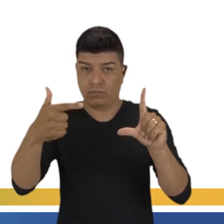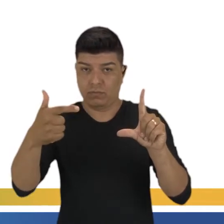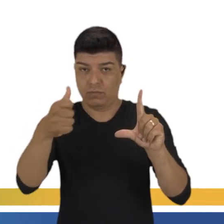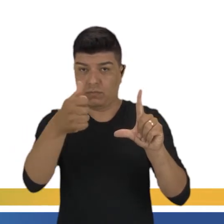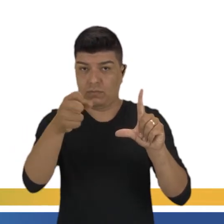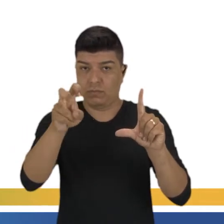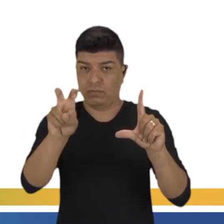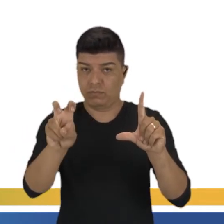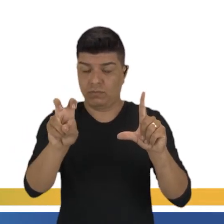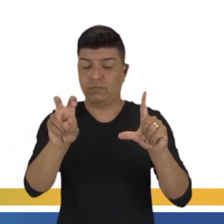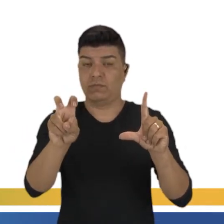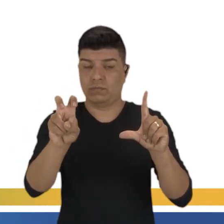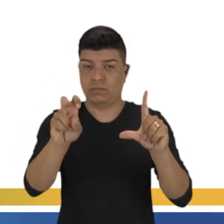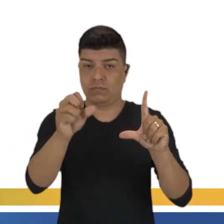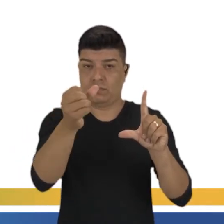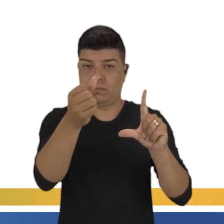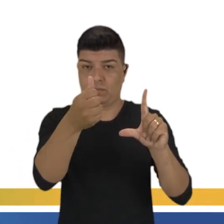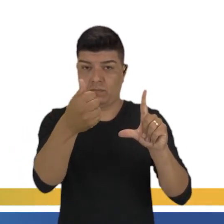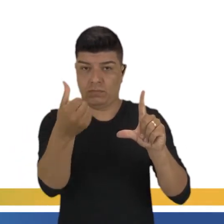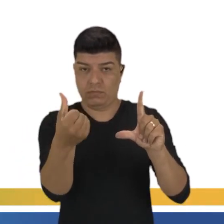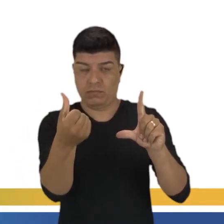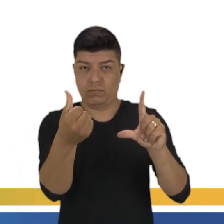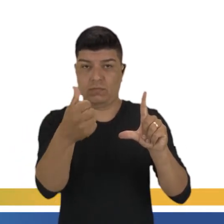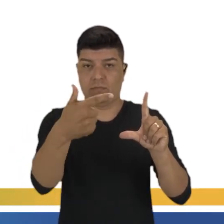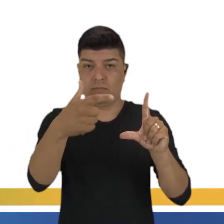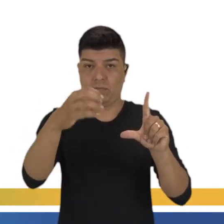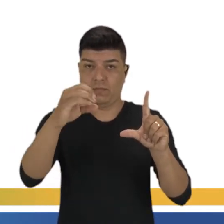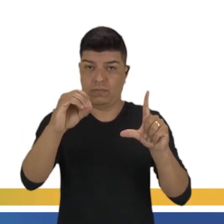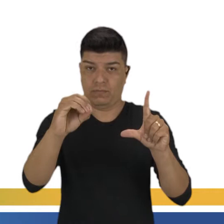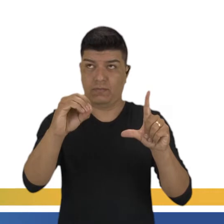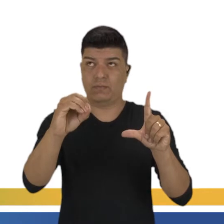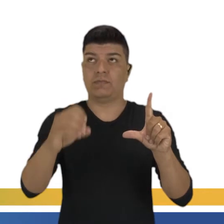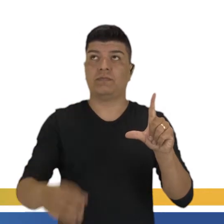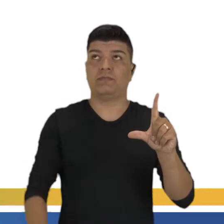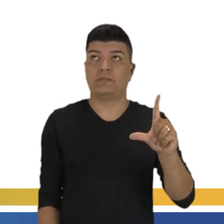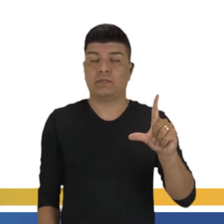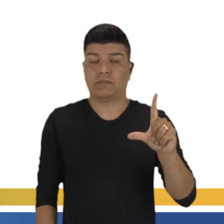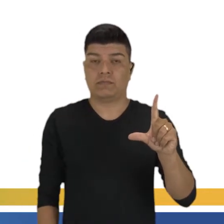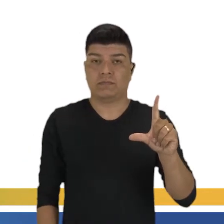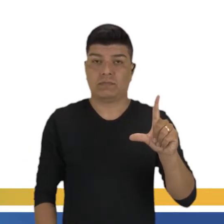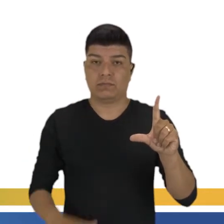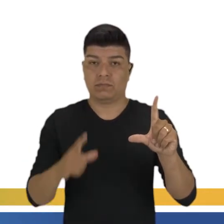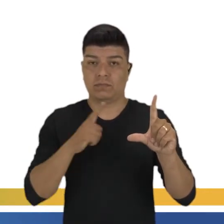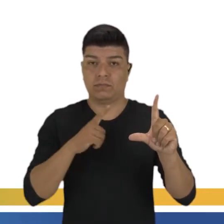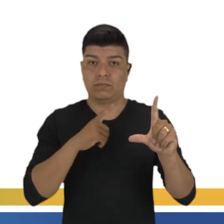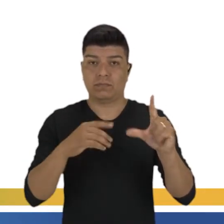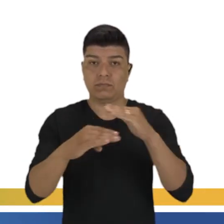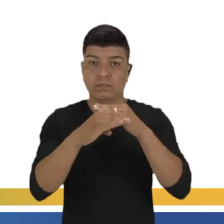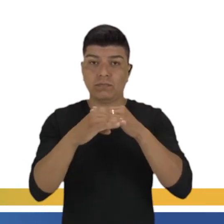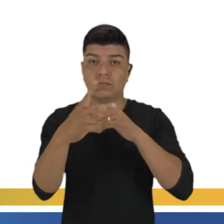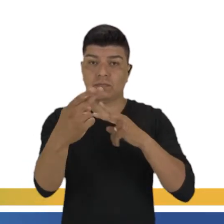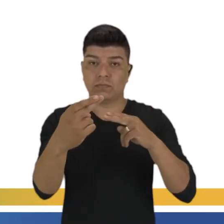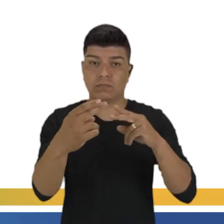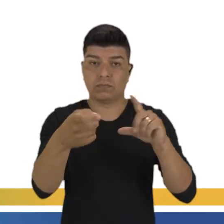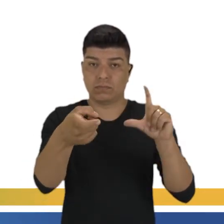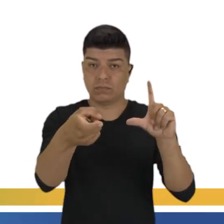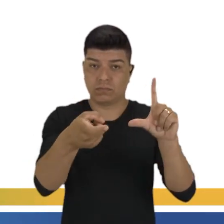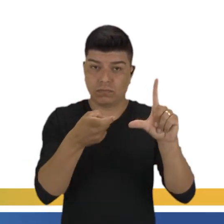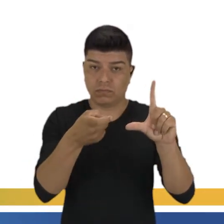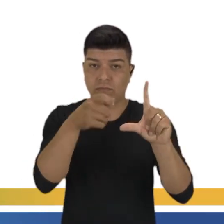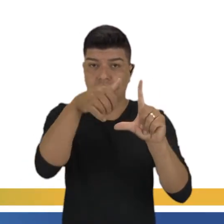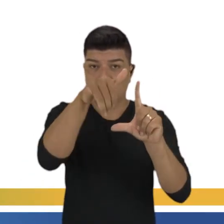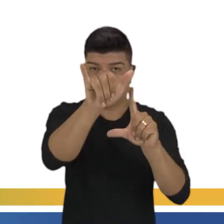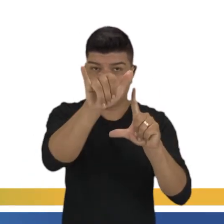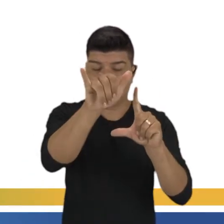e 15, 16 e 20. E isso nós temos os pares ordenados x e